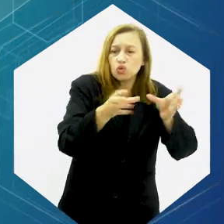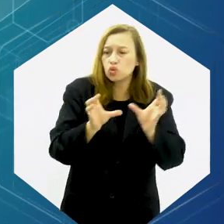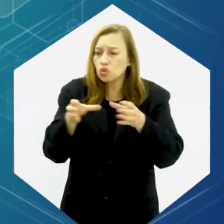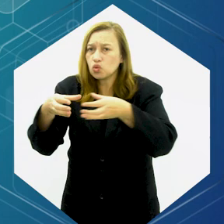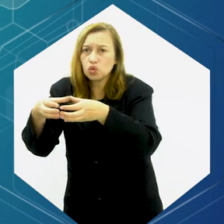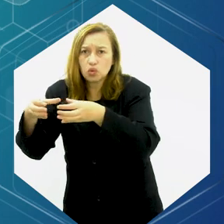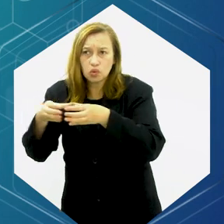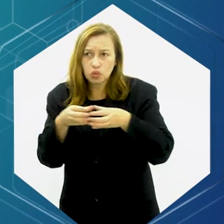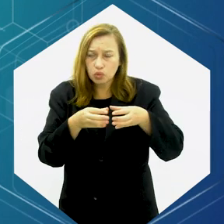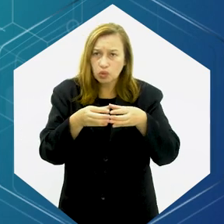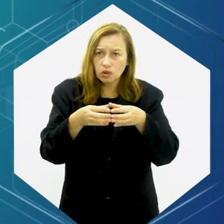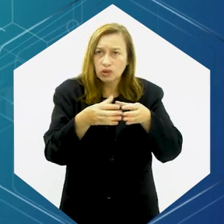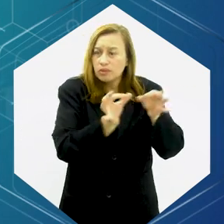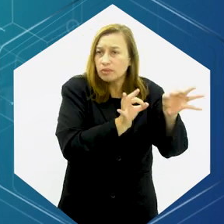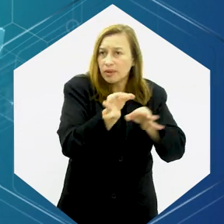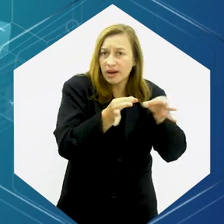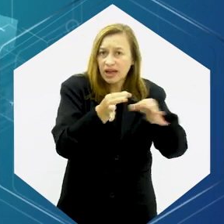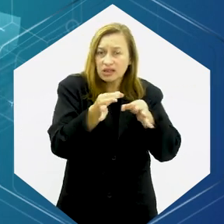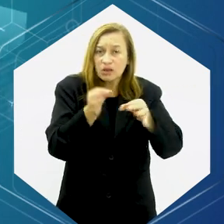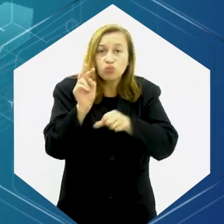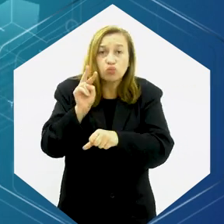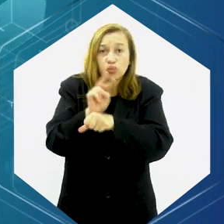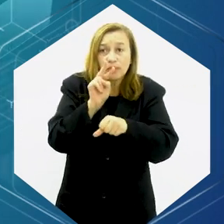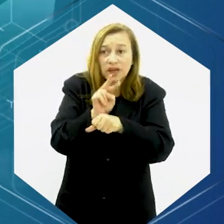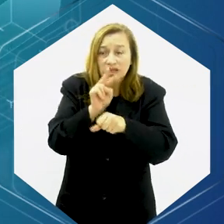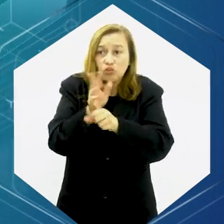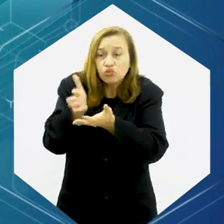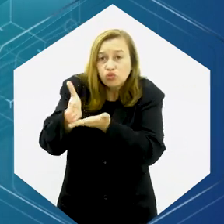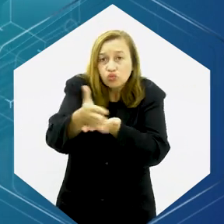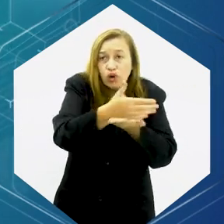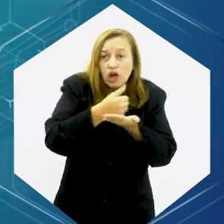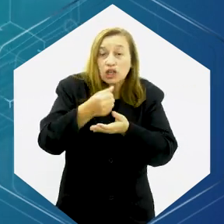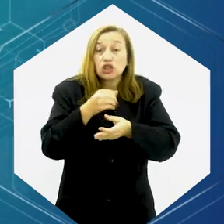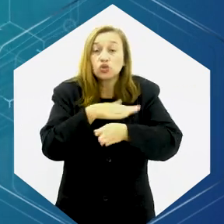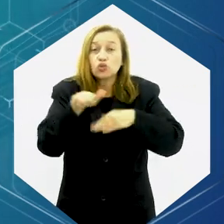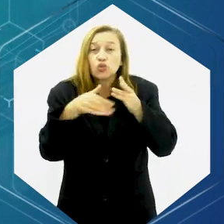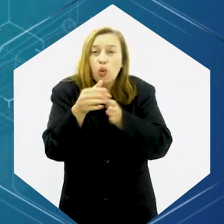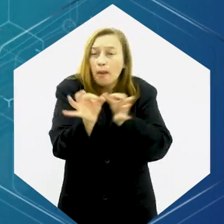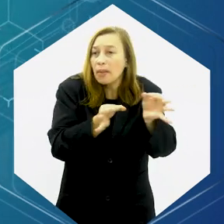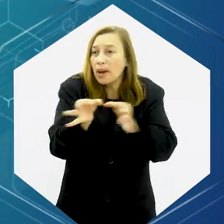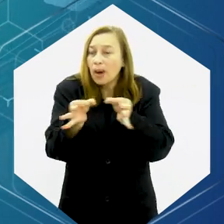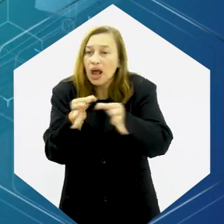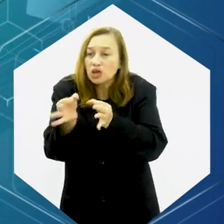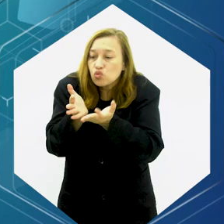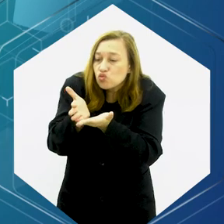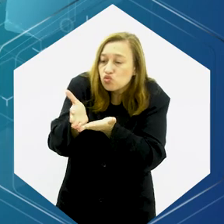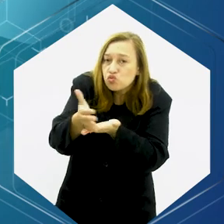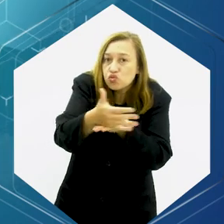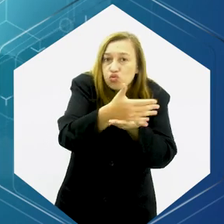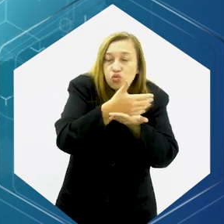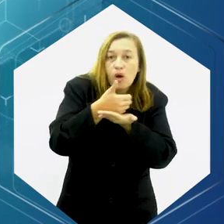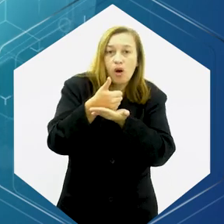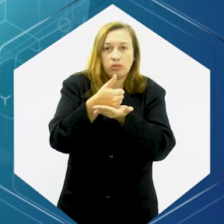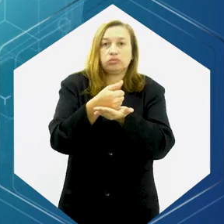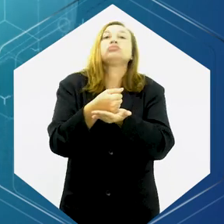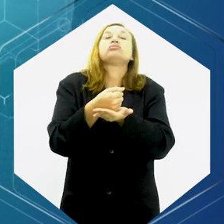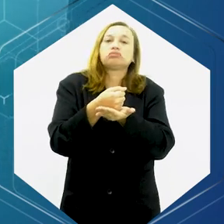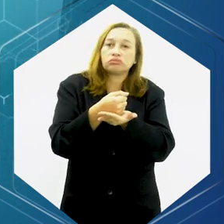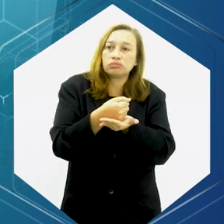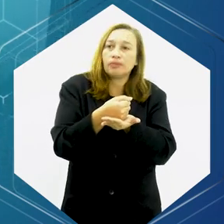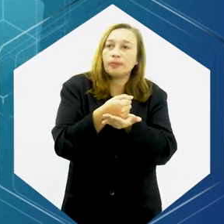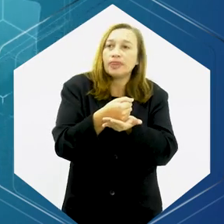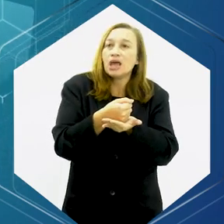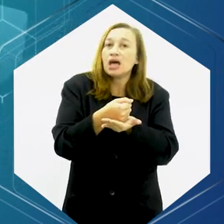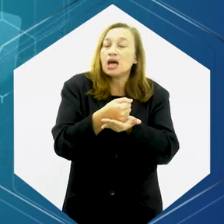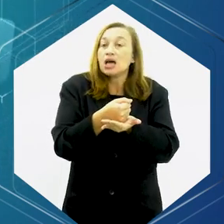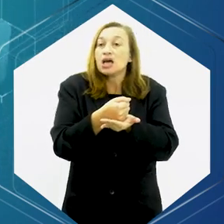c e de núcleo de proteção de dados então Eh você tem toda uma preparação desses dados uma anonimização desses